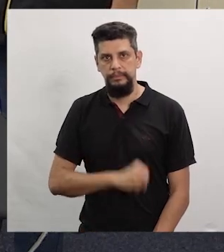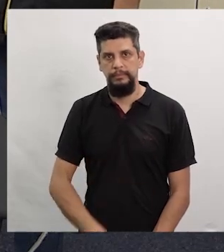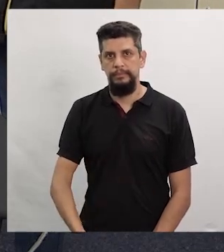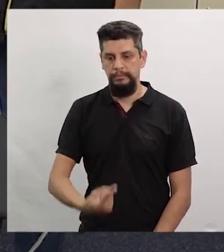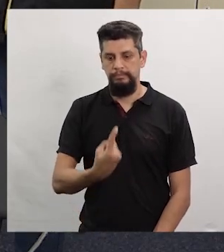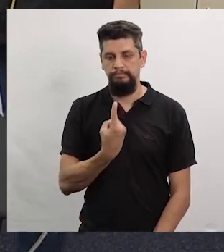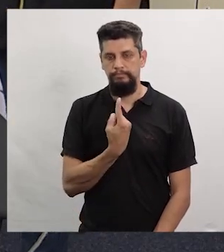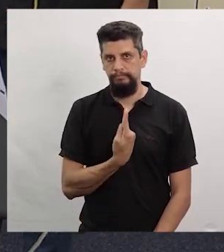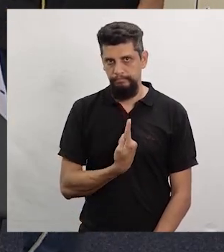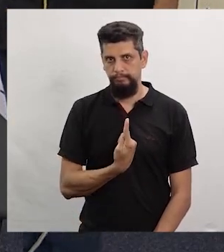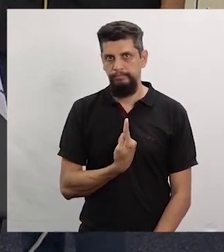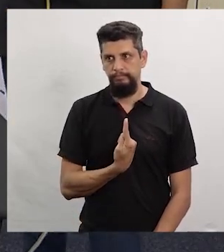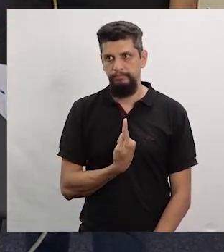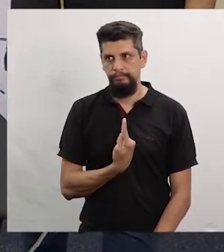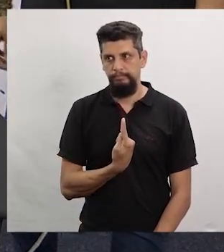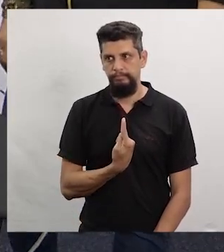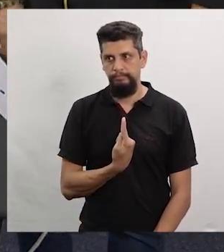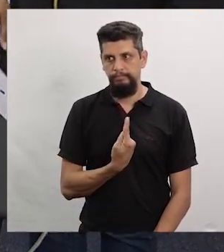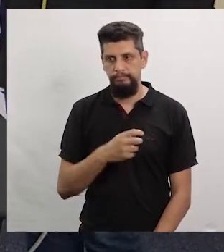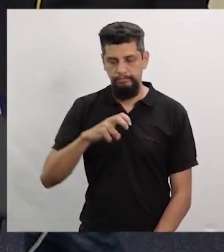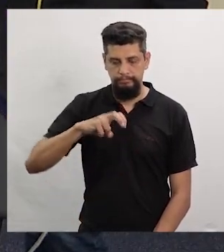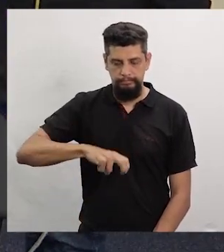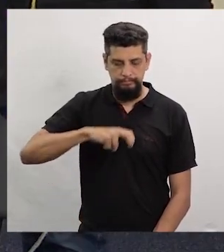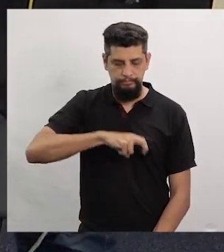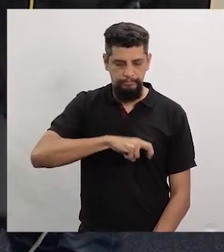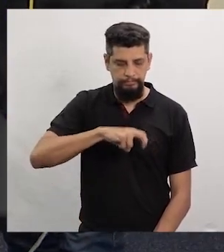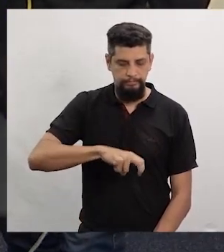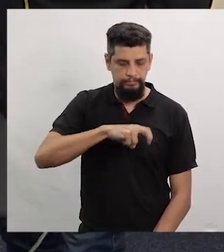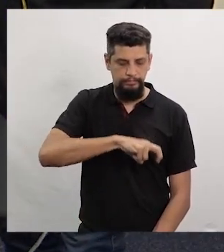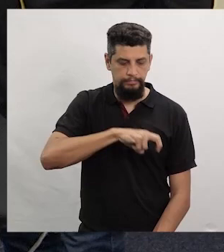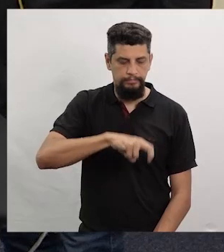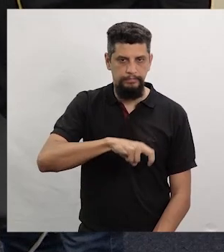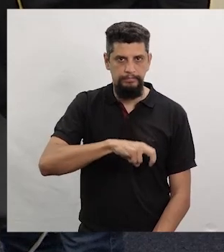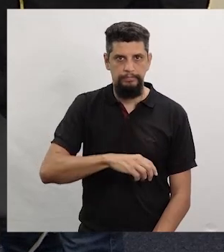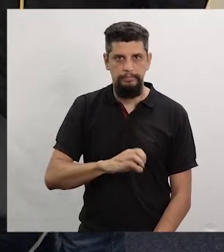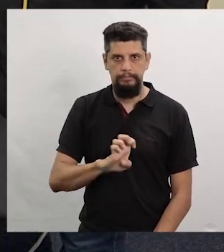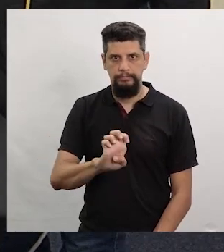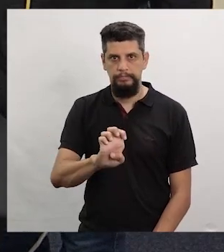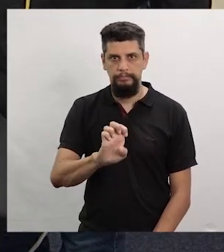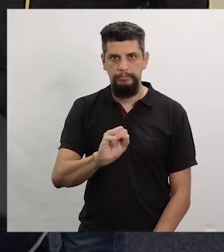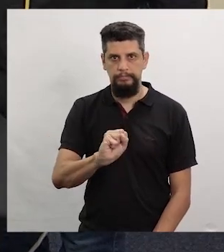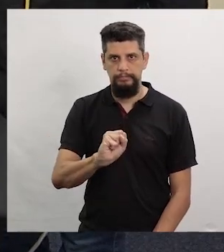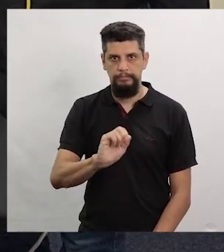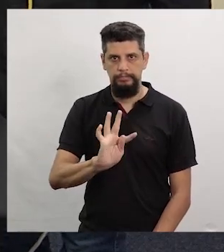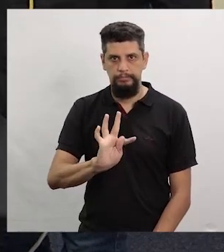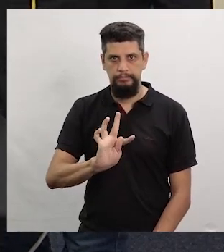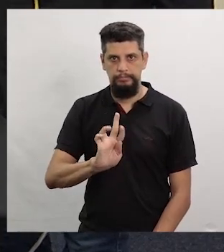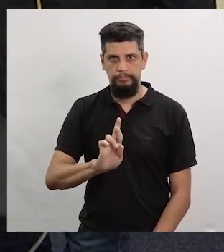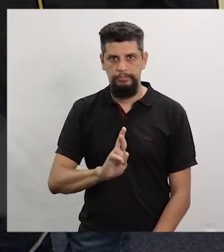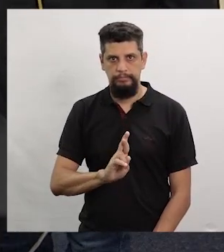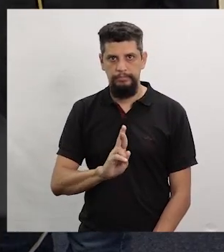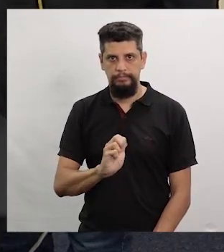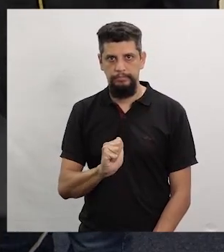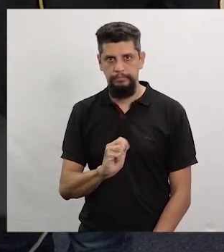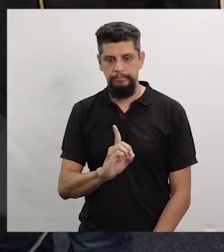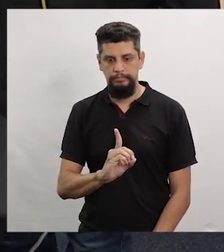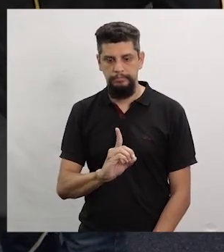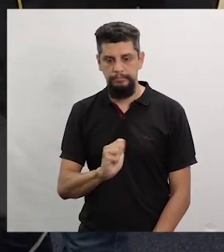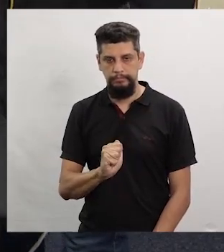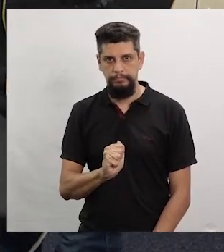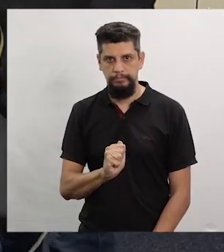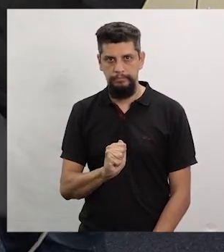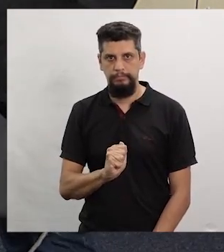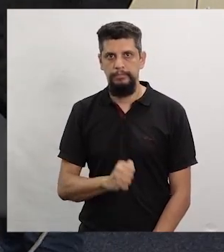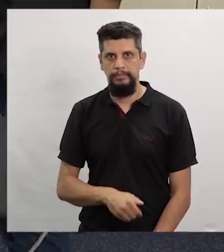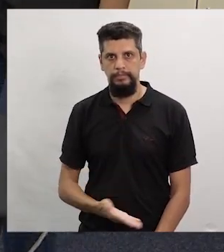o número um uma casa uma casa eh Estrada Estrada então